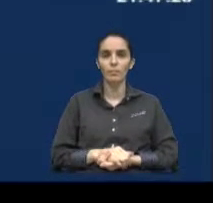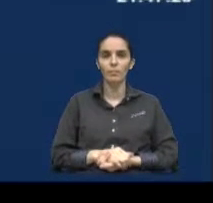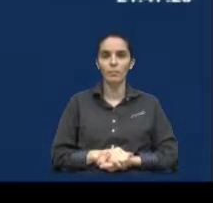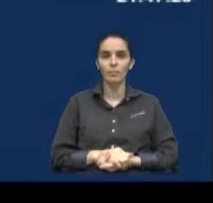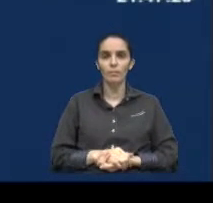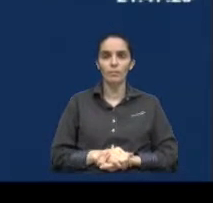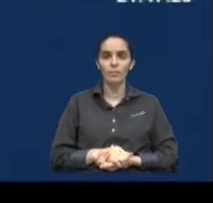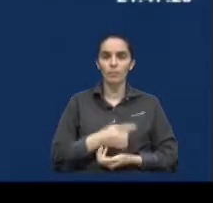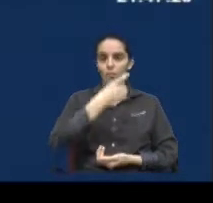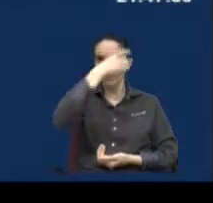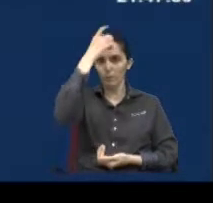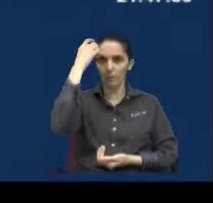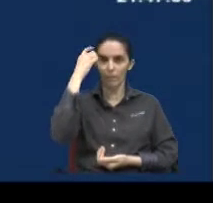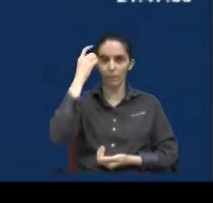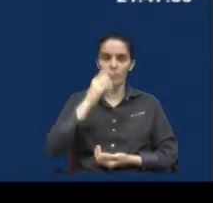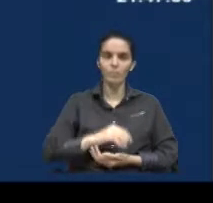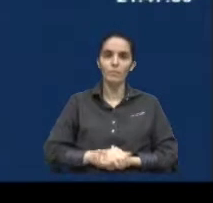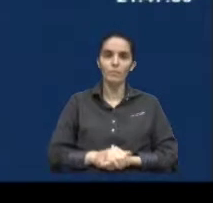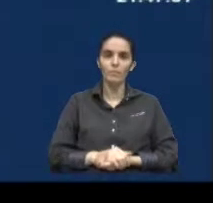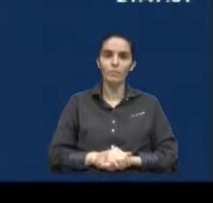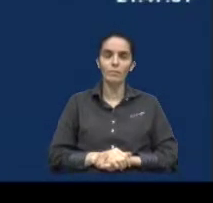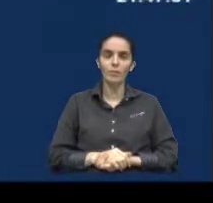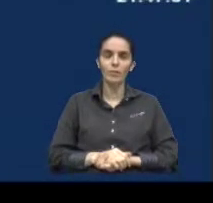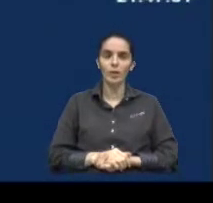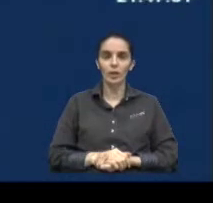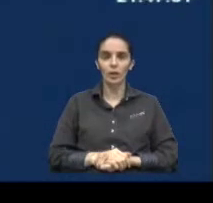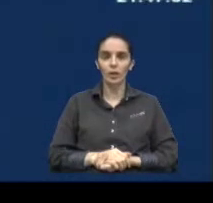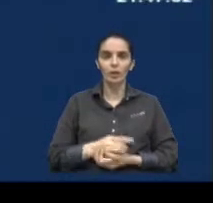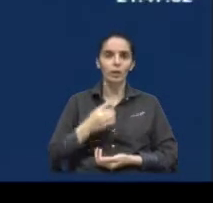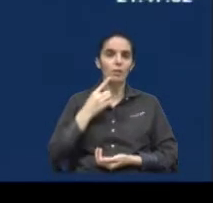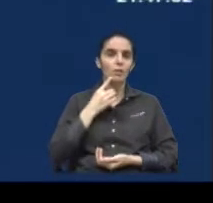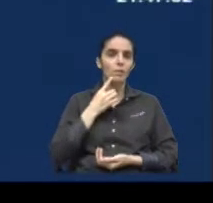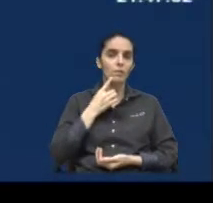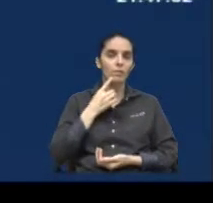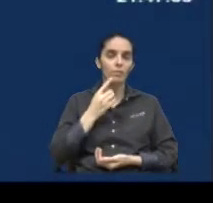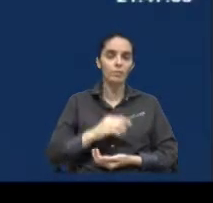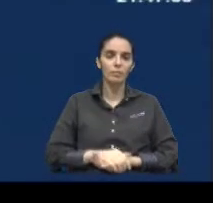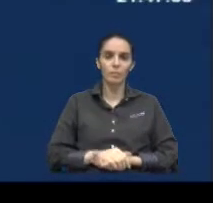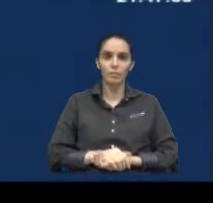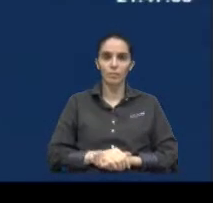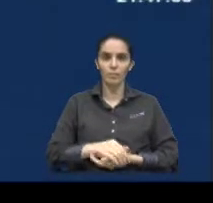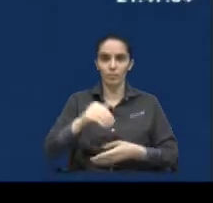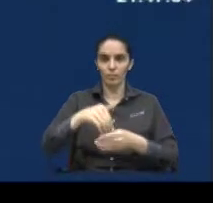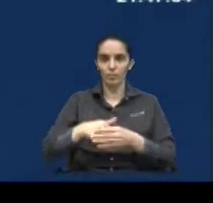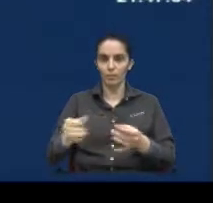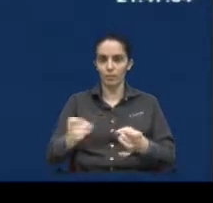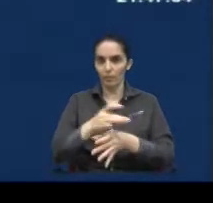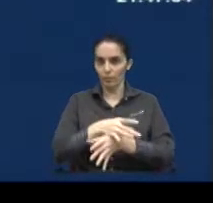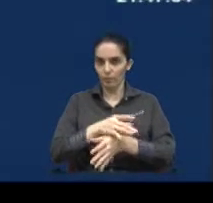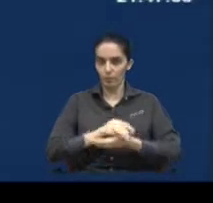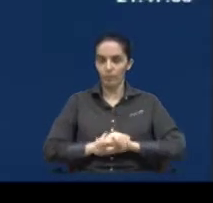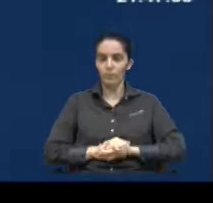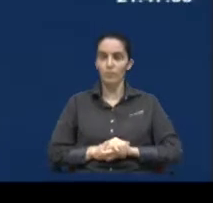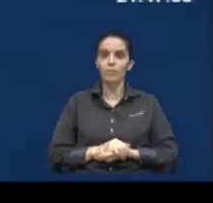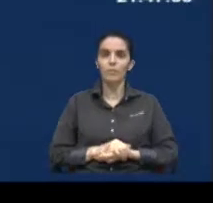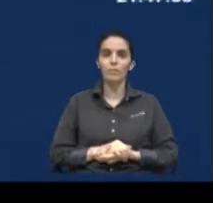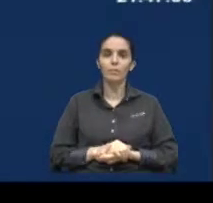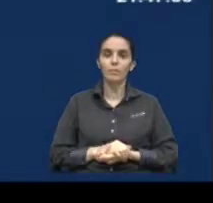Marco. Eu quero também, presidente. Cleito. Está encerrada a votação.